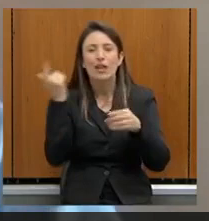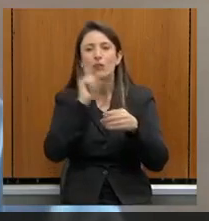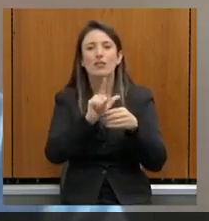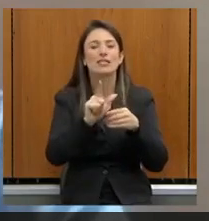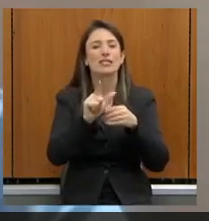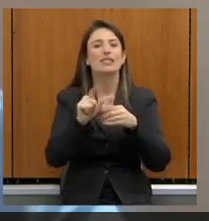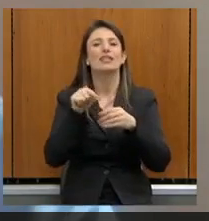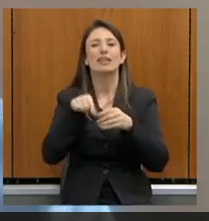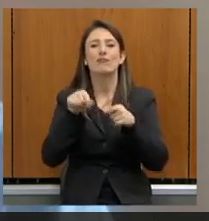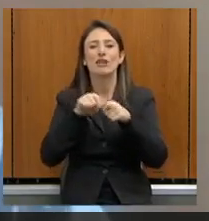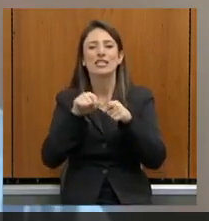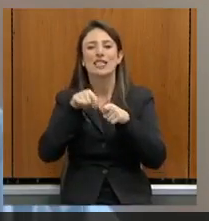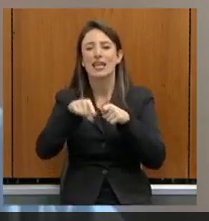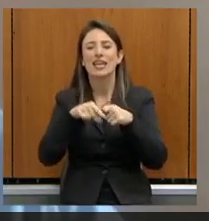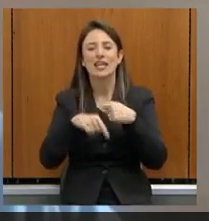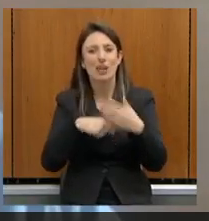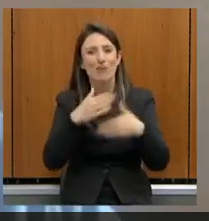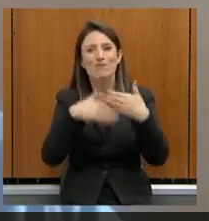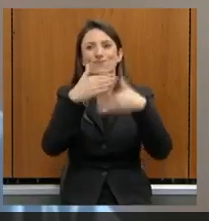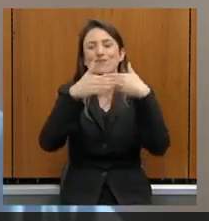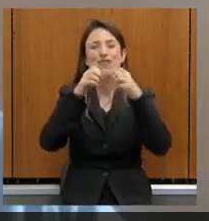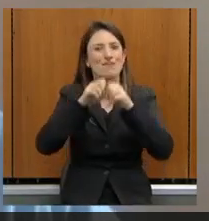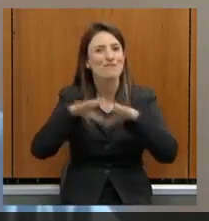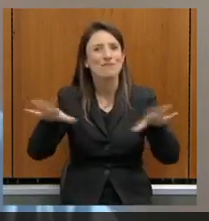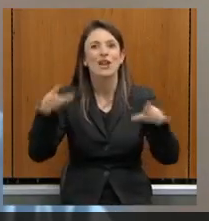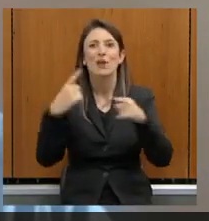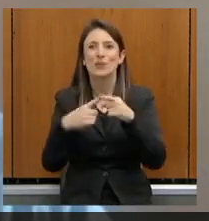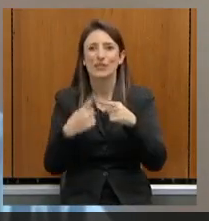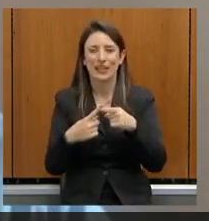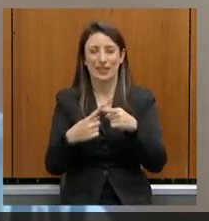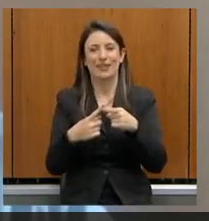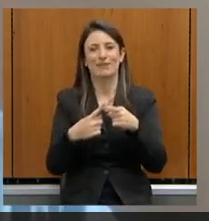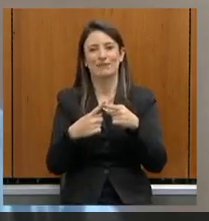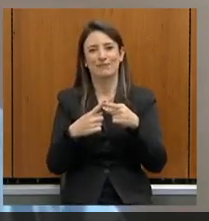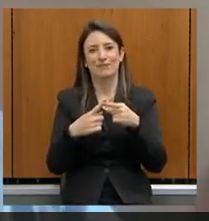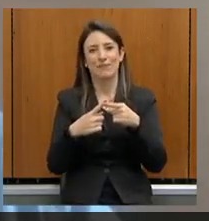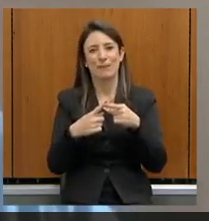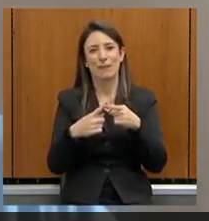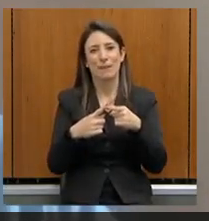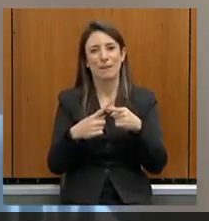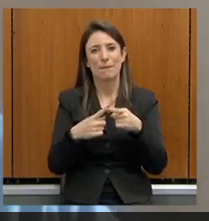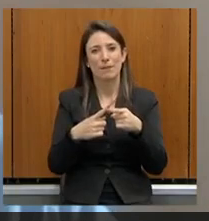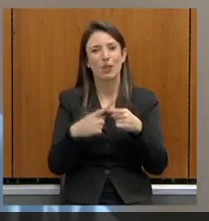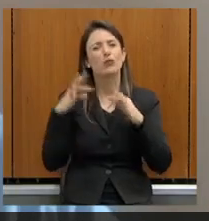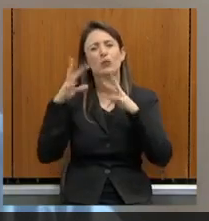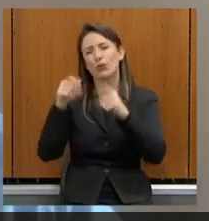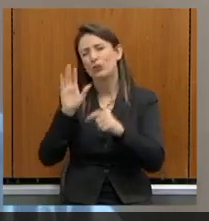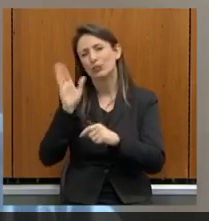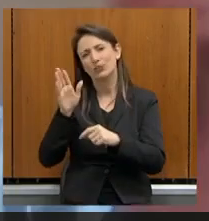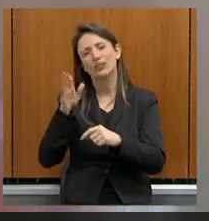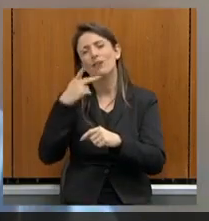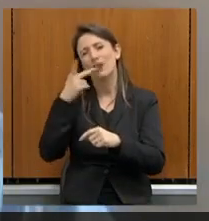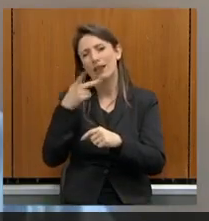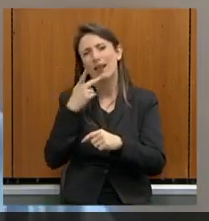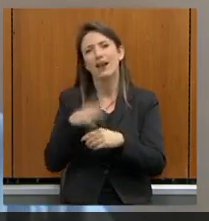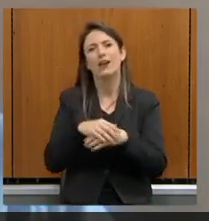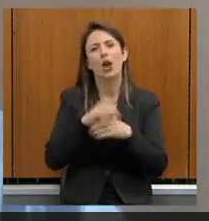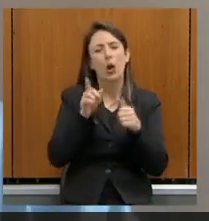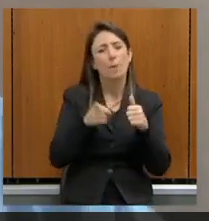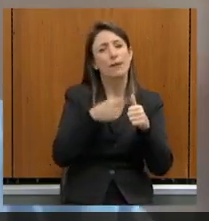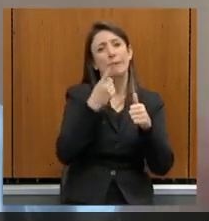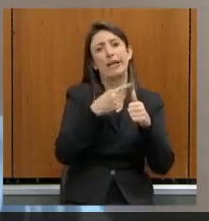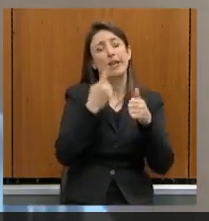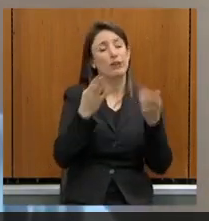multiplicador, porque como todos disseram aí, foi o que primeiro fechou, vai ser o último a abrir,